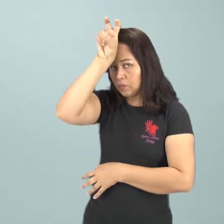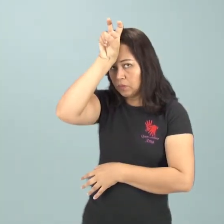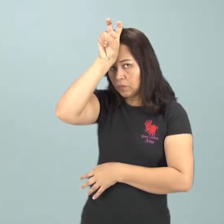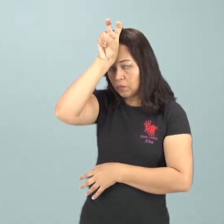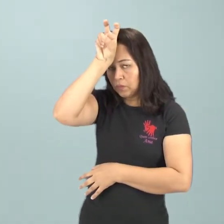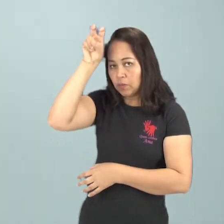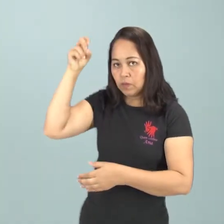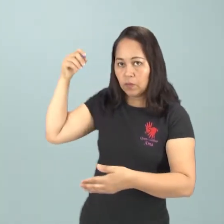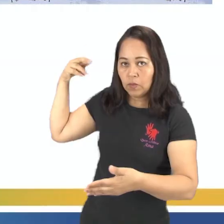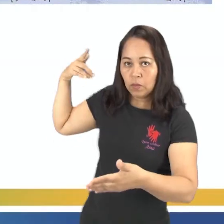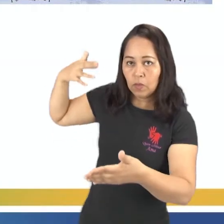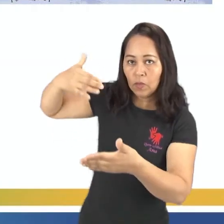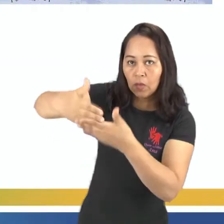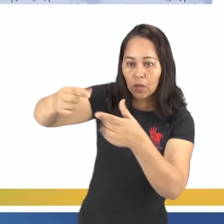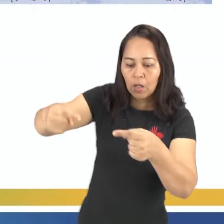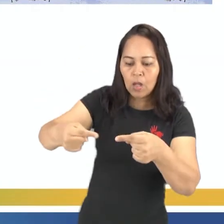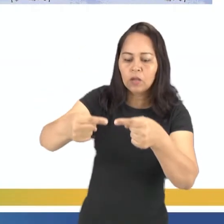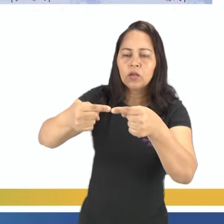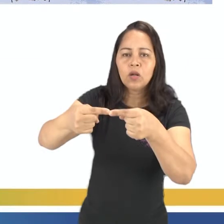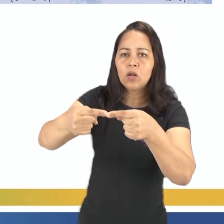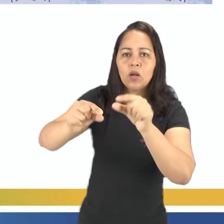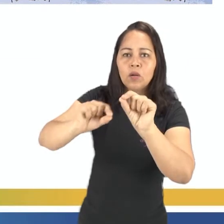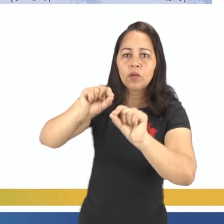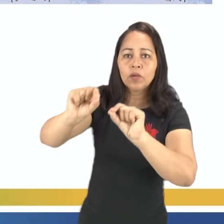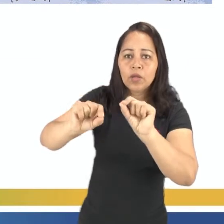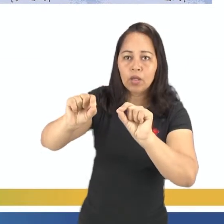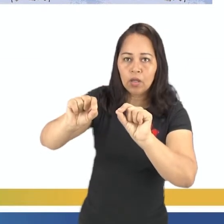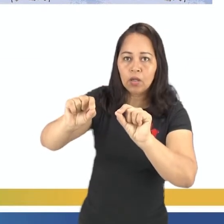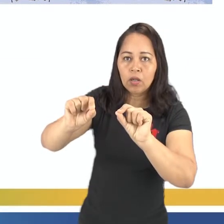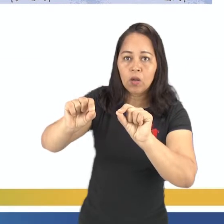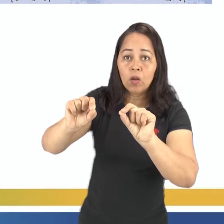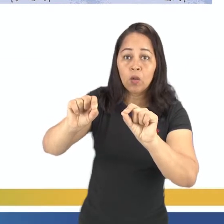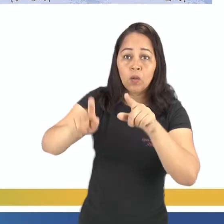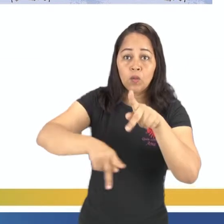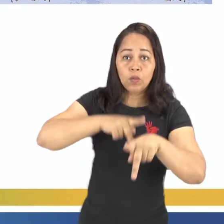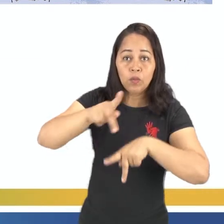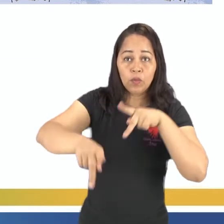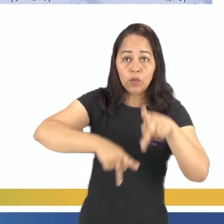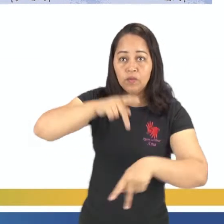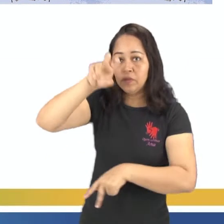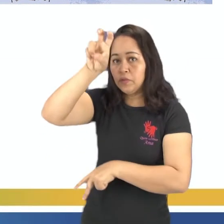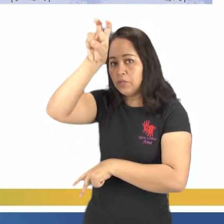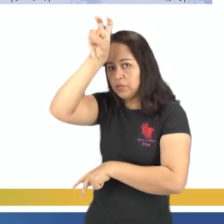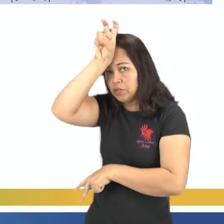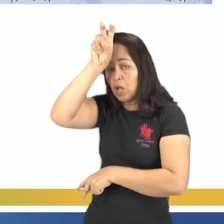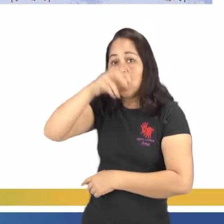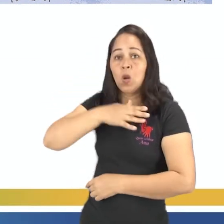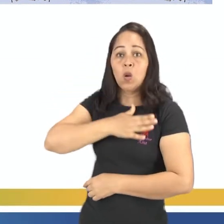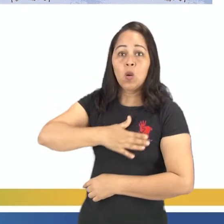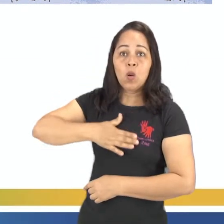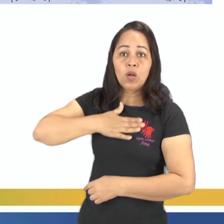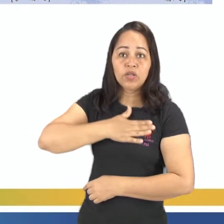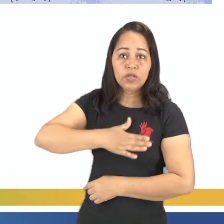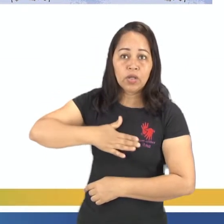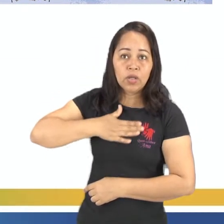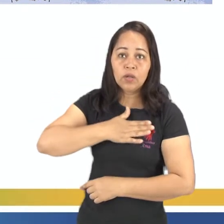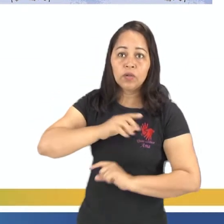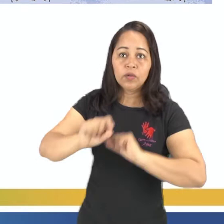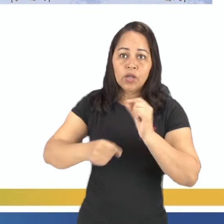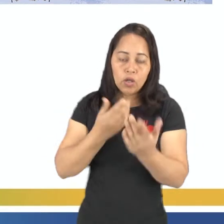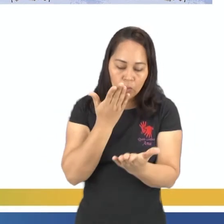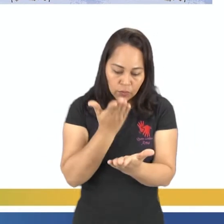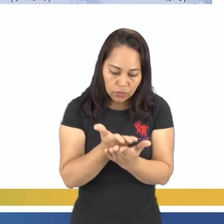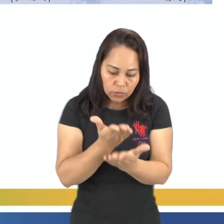contexto histórico. Os egípcios começaram cedo a se interessar pela astronomia e observaram que